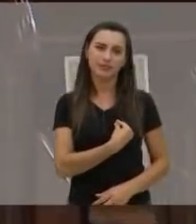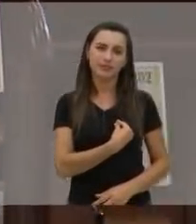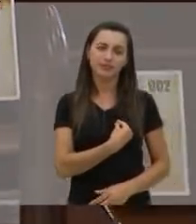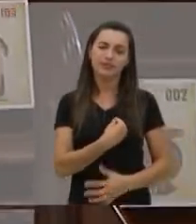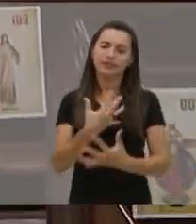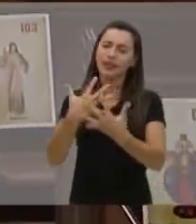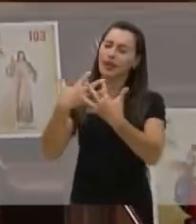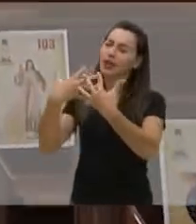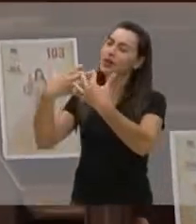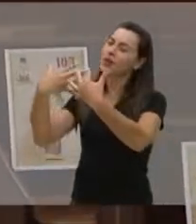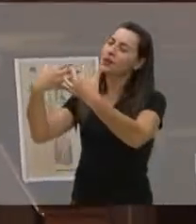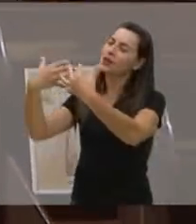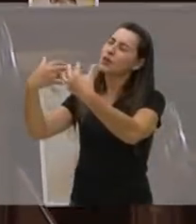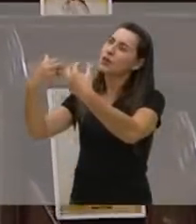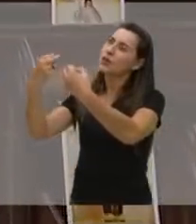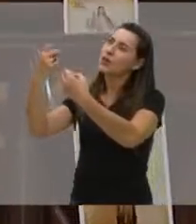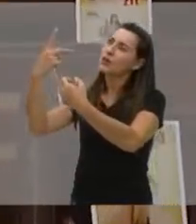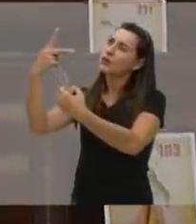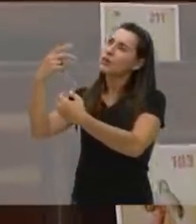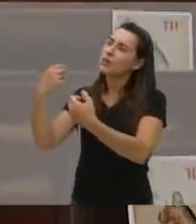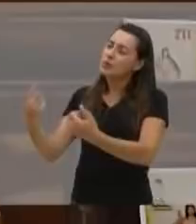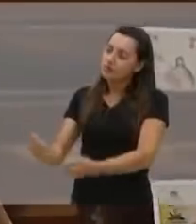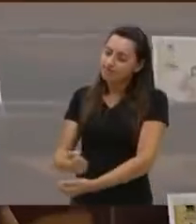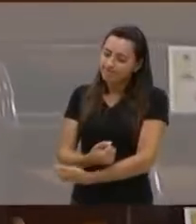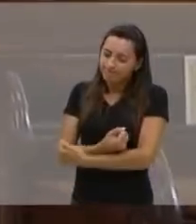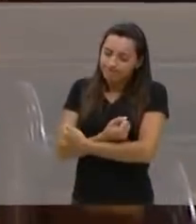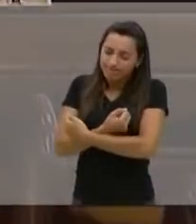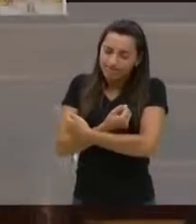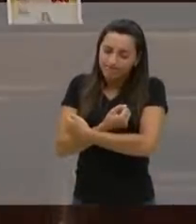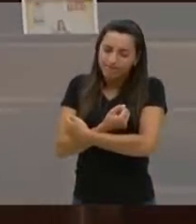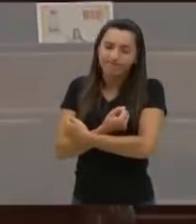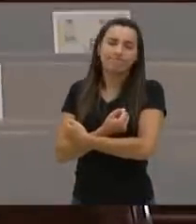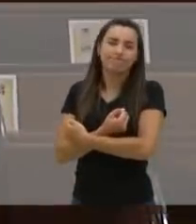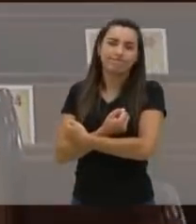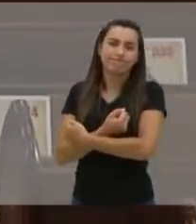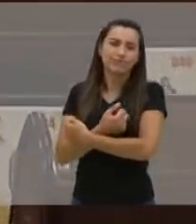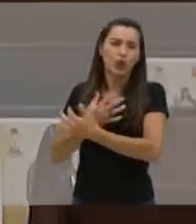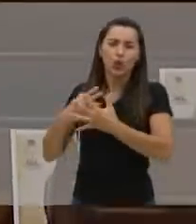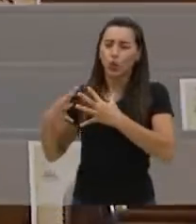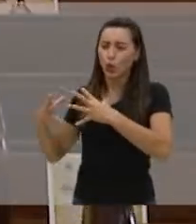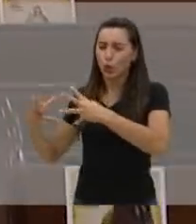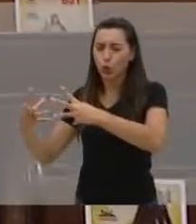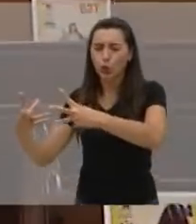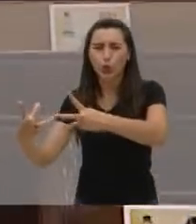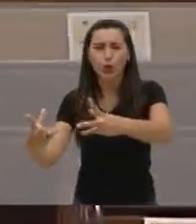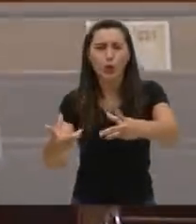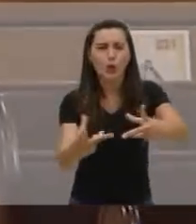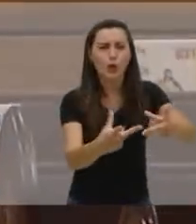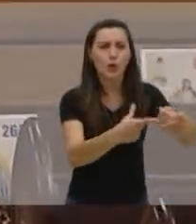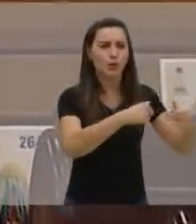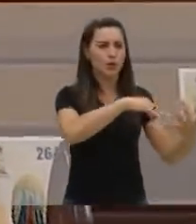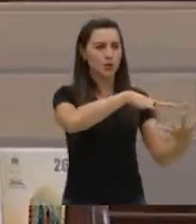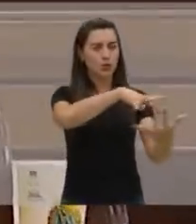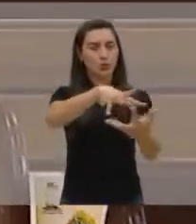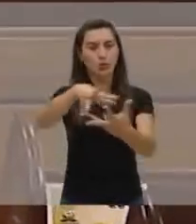Acolha nos teus braços, Nossa Senhora, todos os teus filhos e filhas